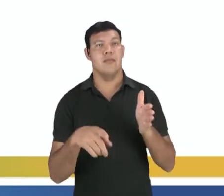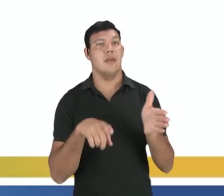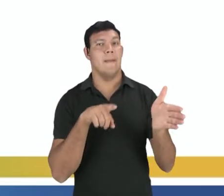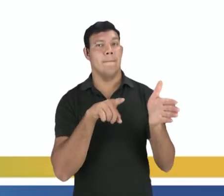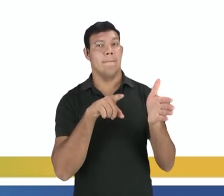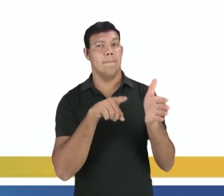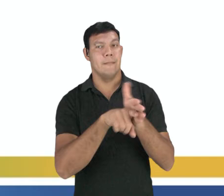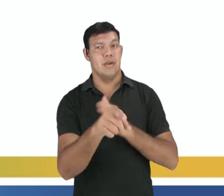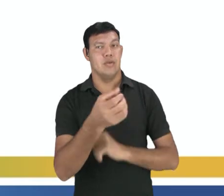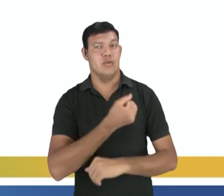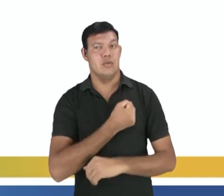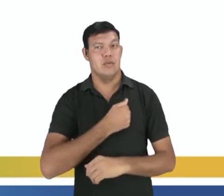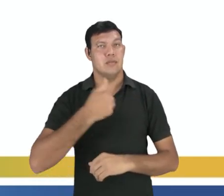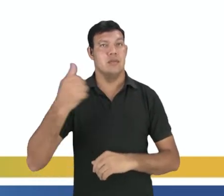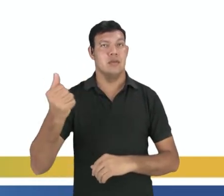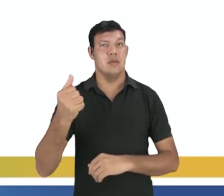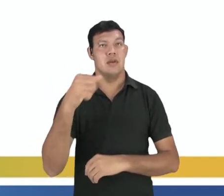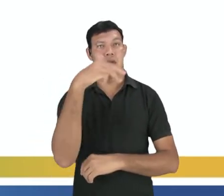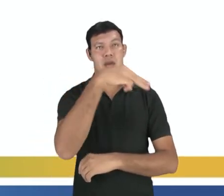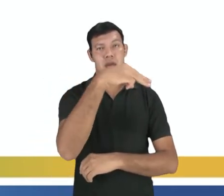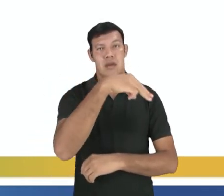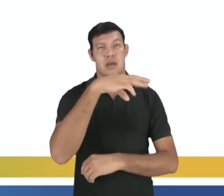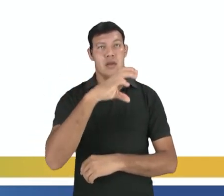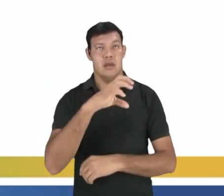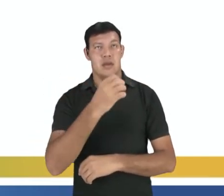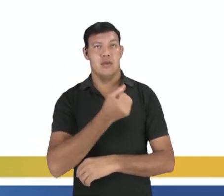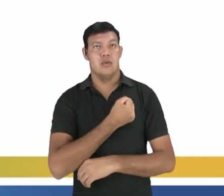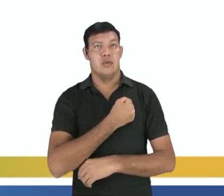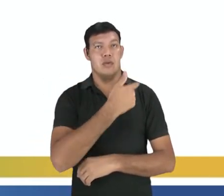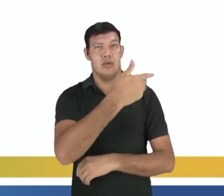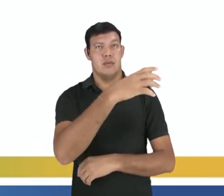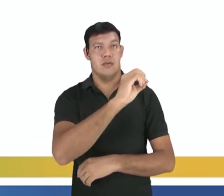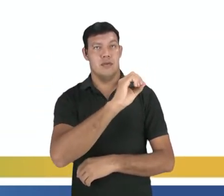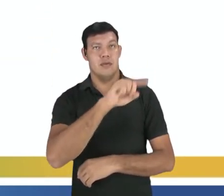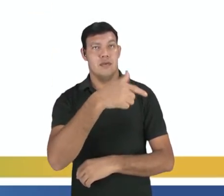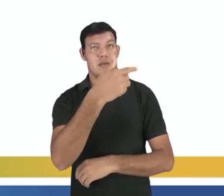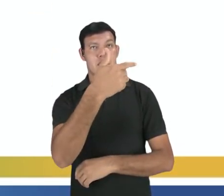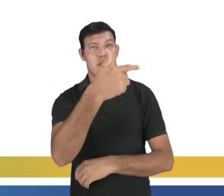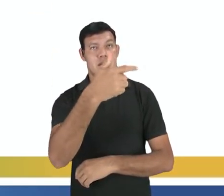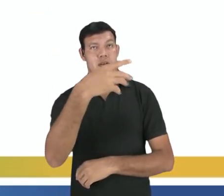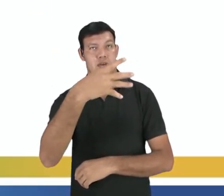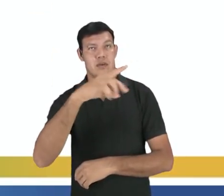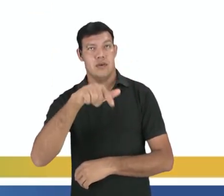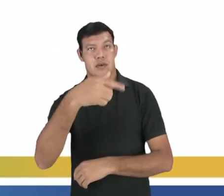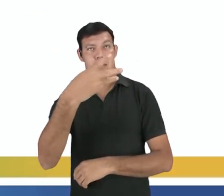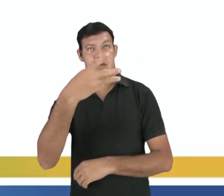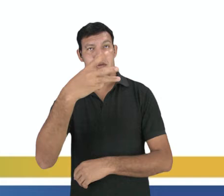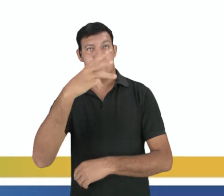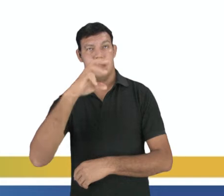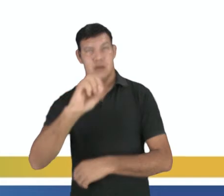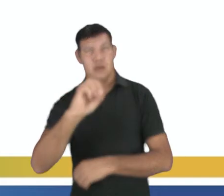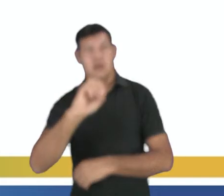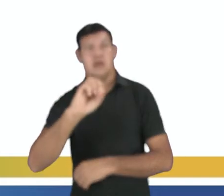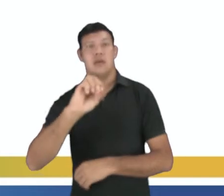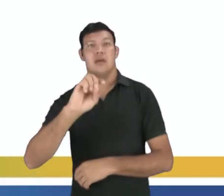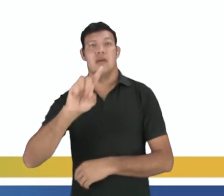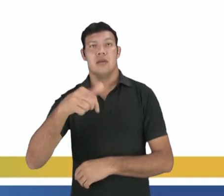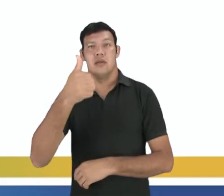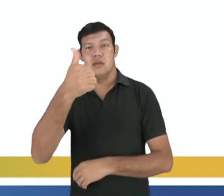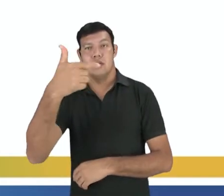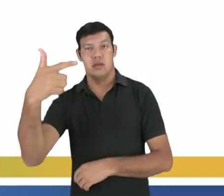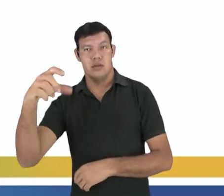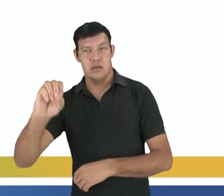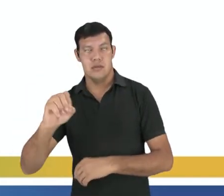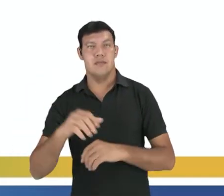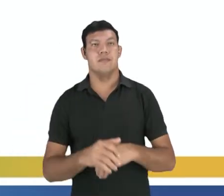Primeira questão. Qual o MMC entre 20, 24, 30 e 120? Então, coloquei os